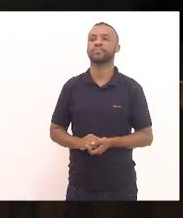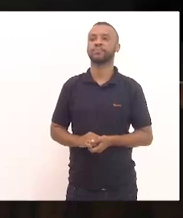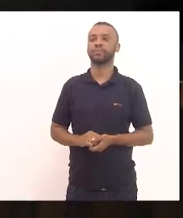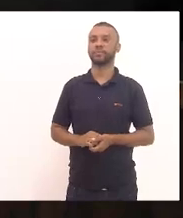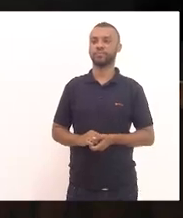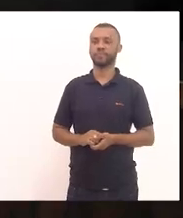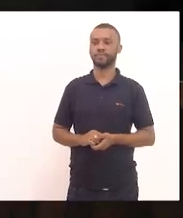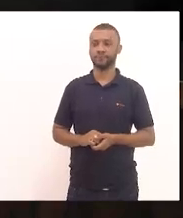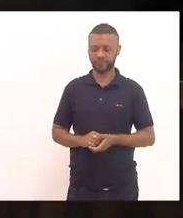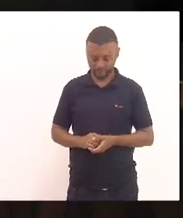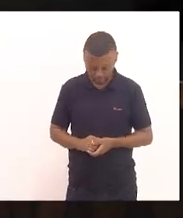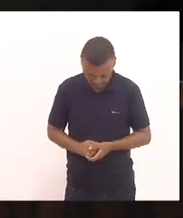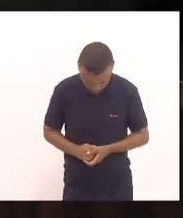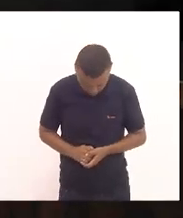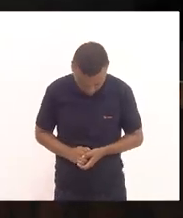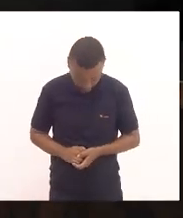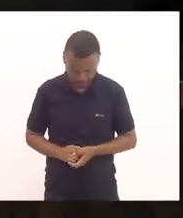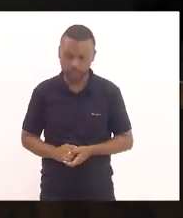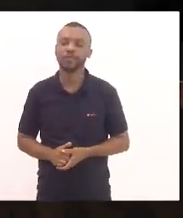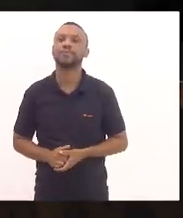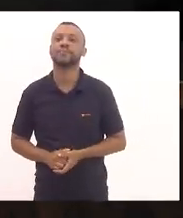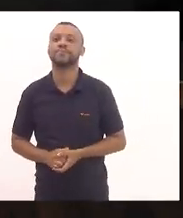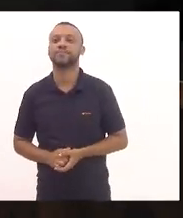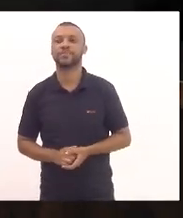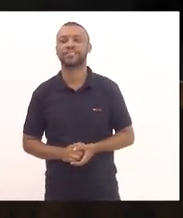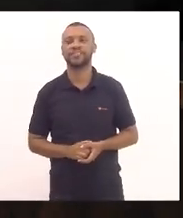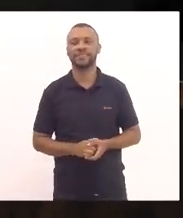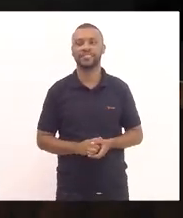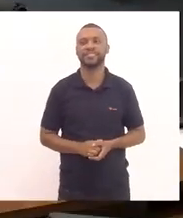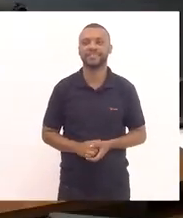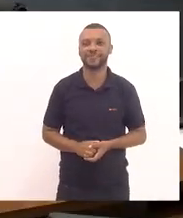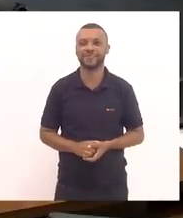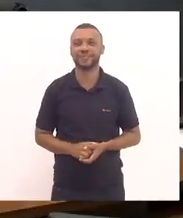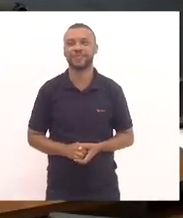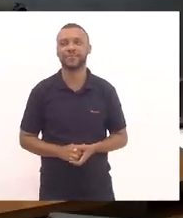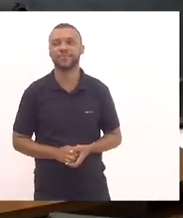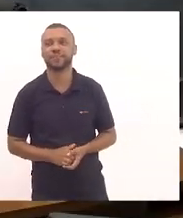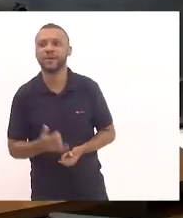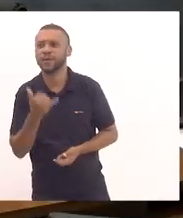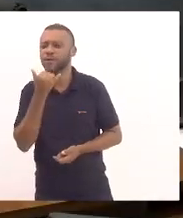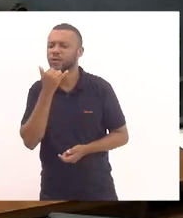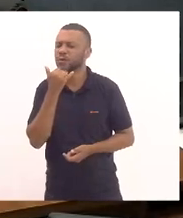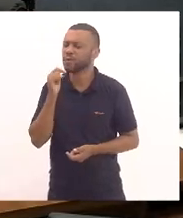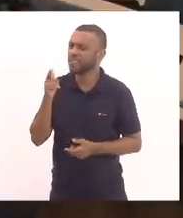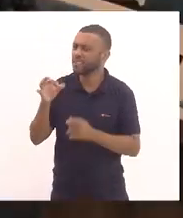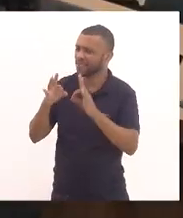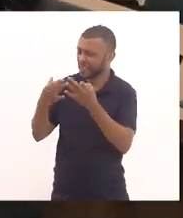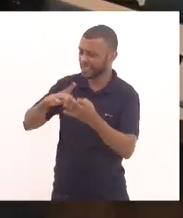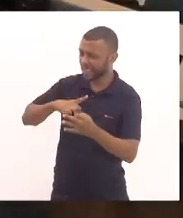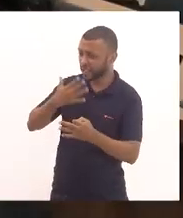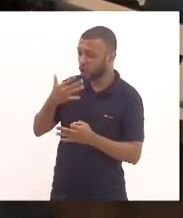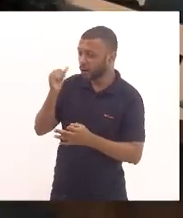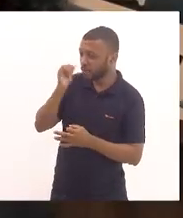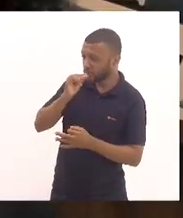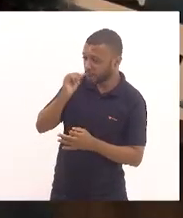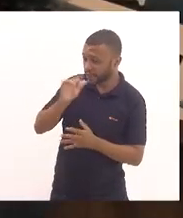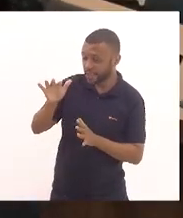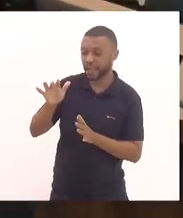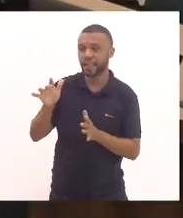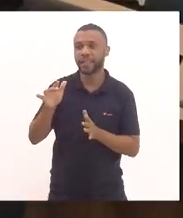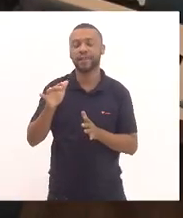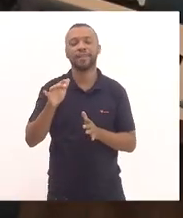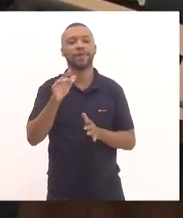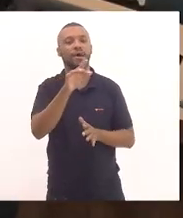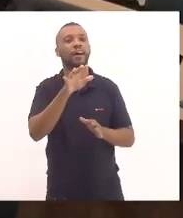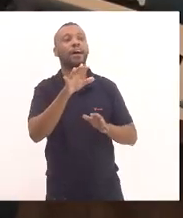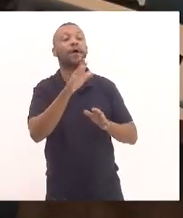Já assinei, irmão. Eu sei, aqui também. Vem cá, sua família tem muito tricolor, é? Tem a minha. O parecer favorável,